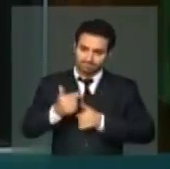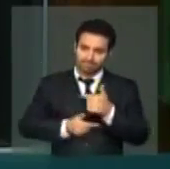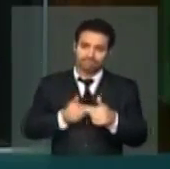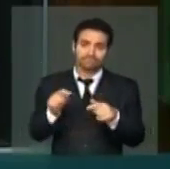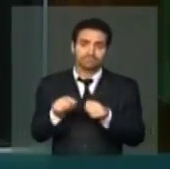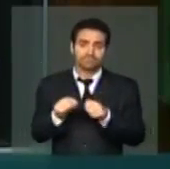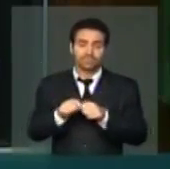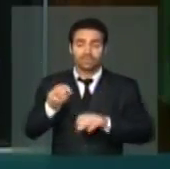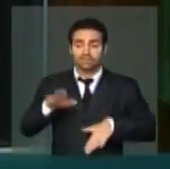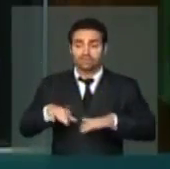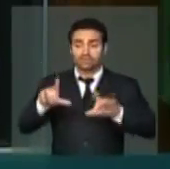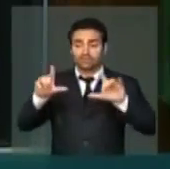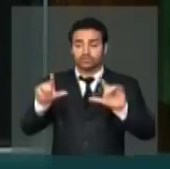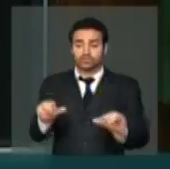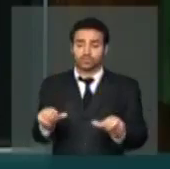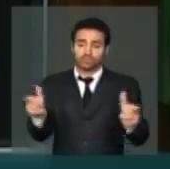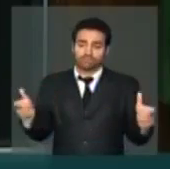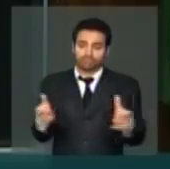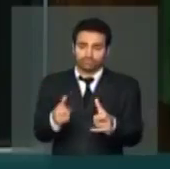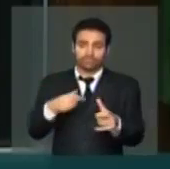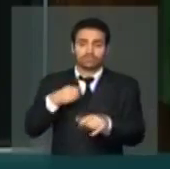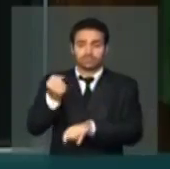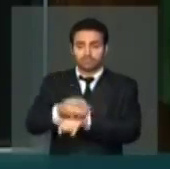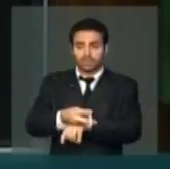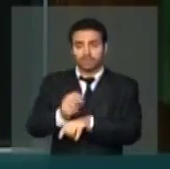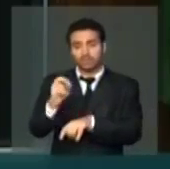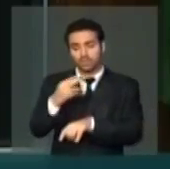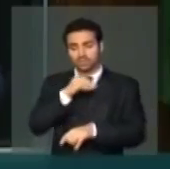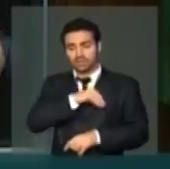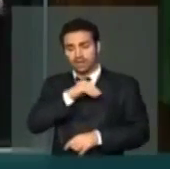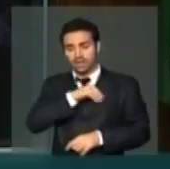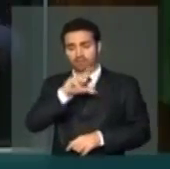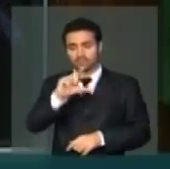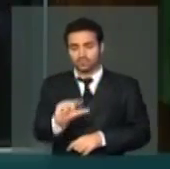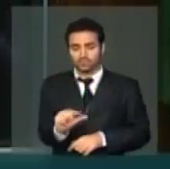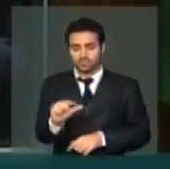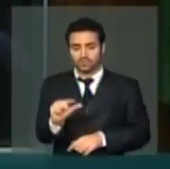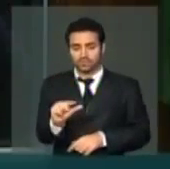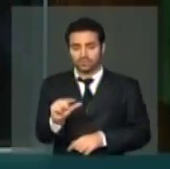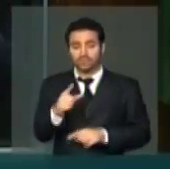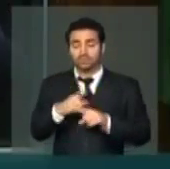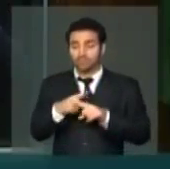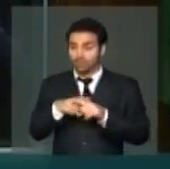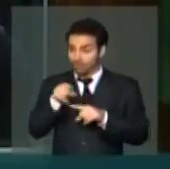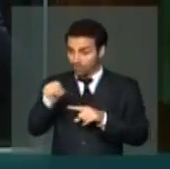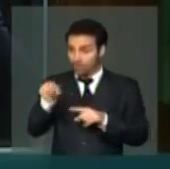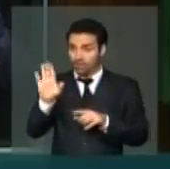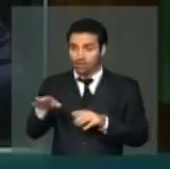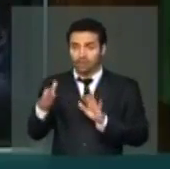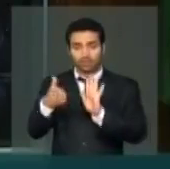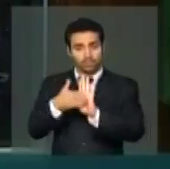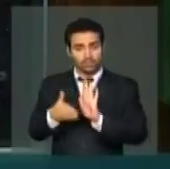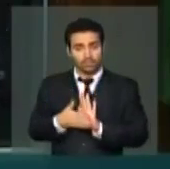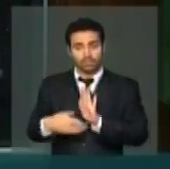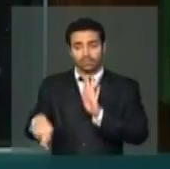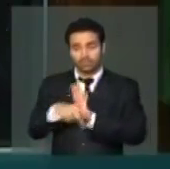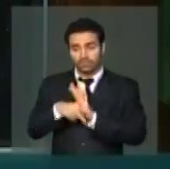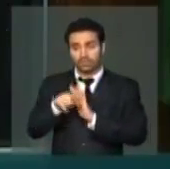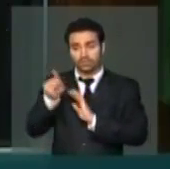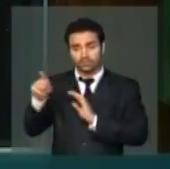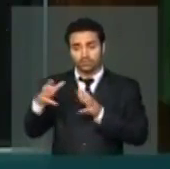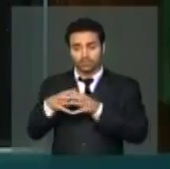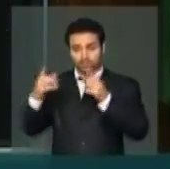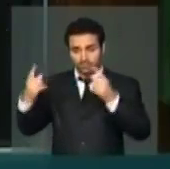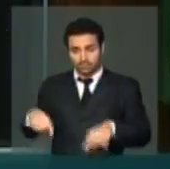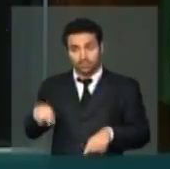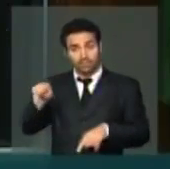com a redução do nível de emprego e da renda dos assalariados, que era um programa proposto pela oposição. Tanto